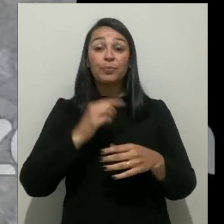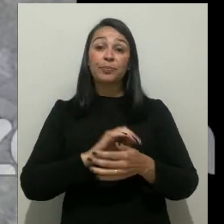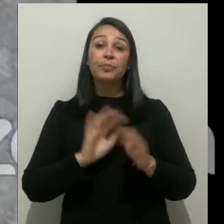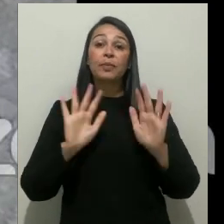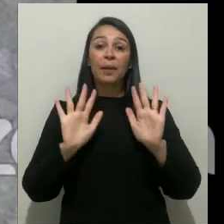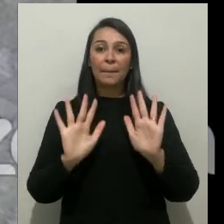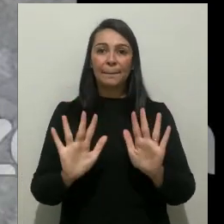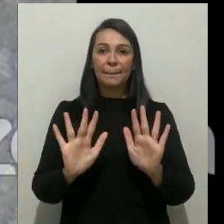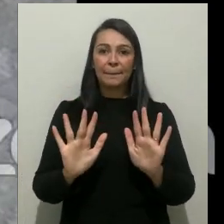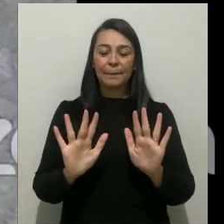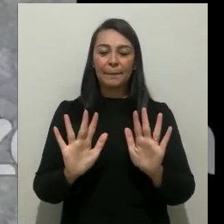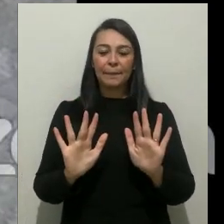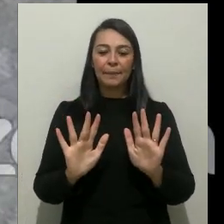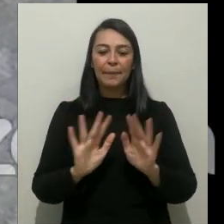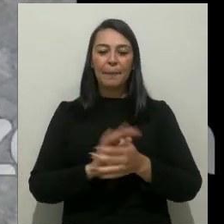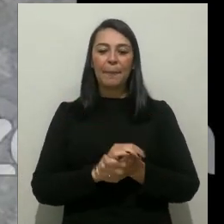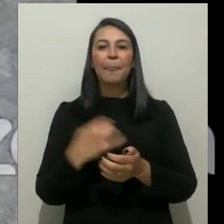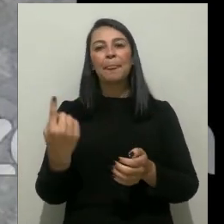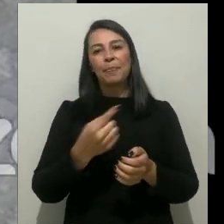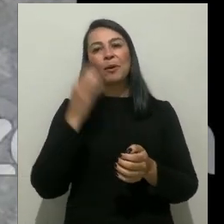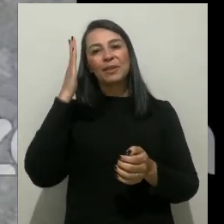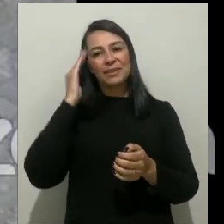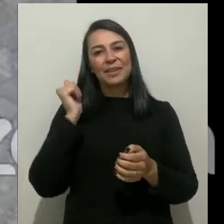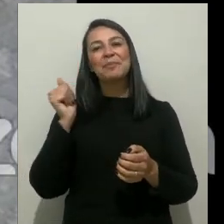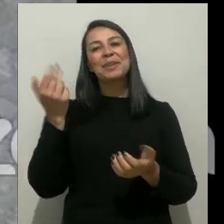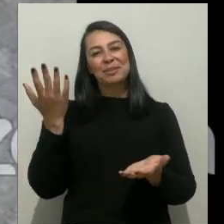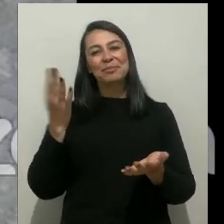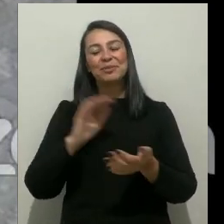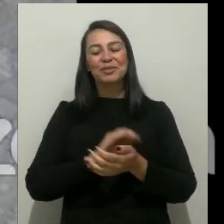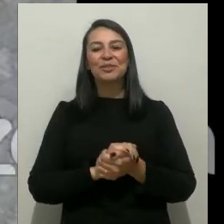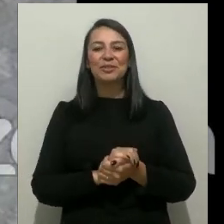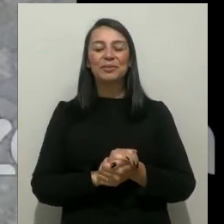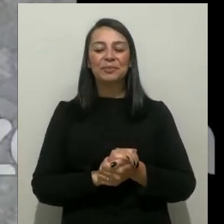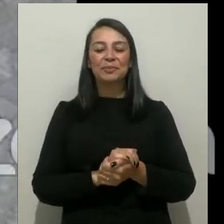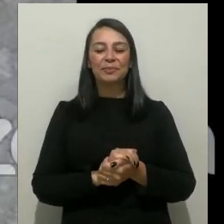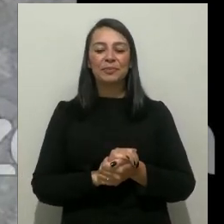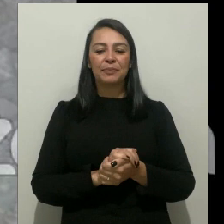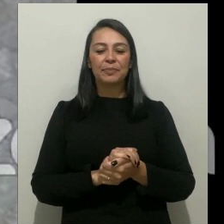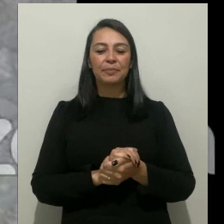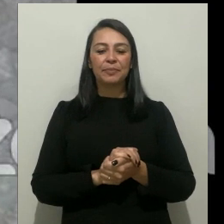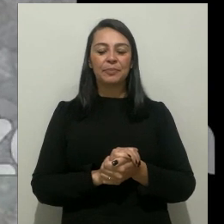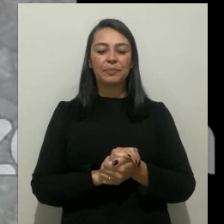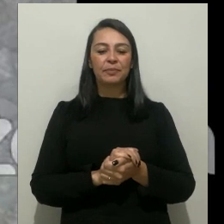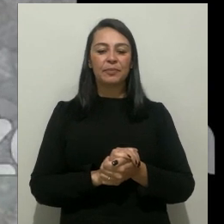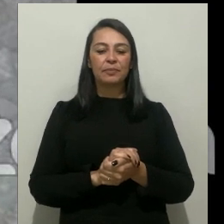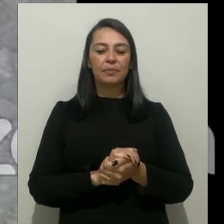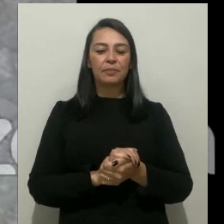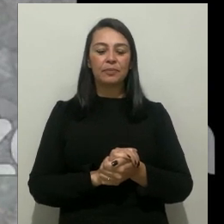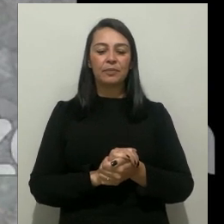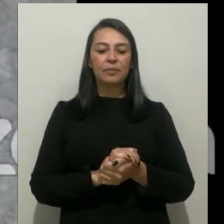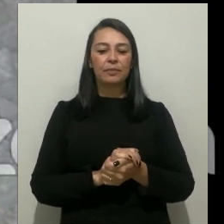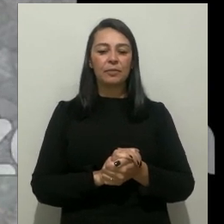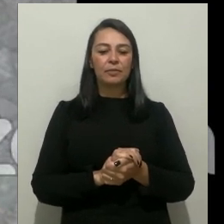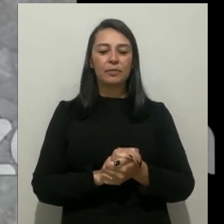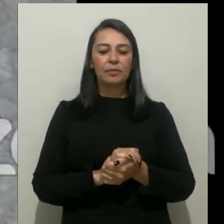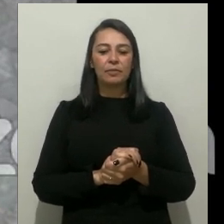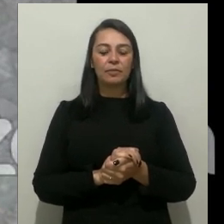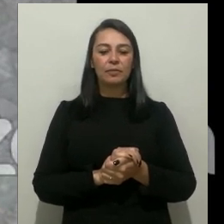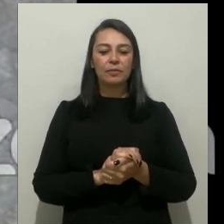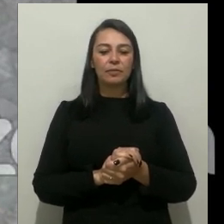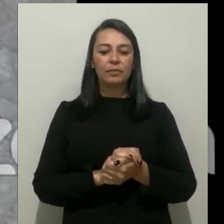causado, mas a gente sabe que a estátua ainda carrega, mesmo que muito simplesmente,